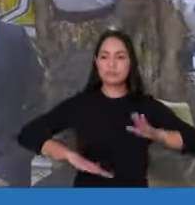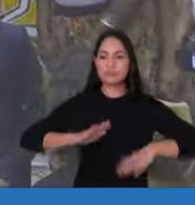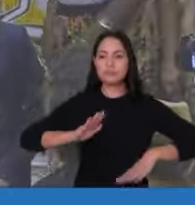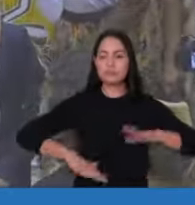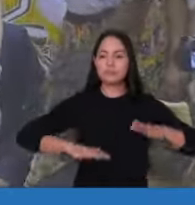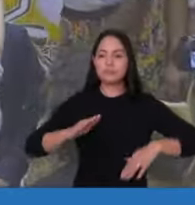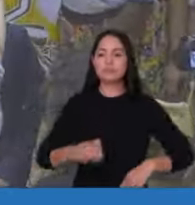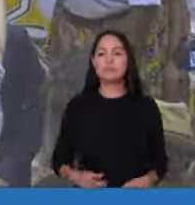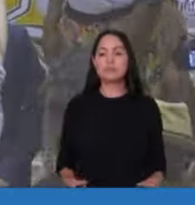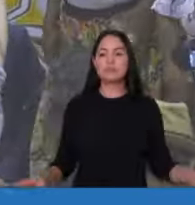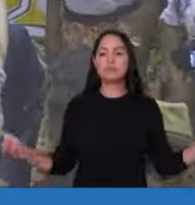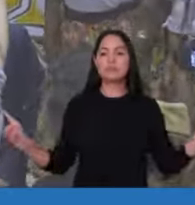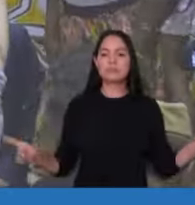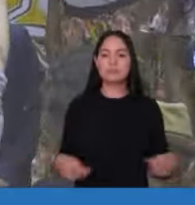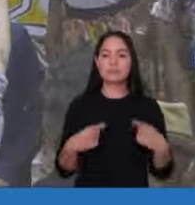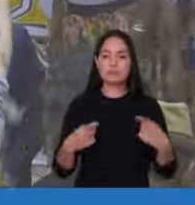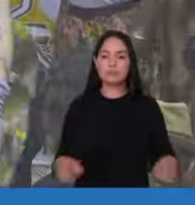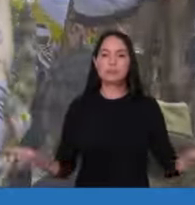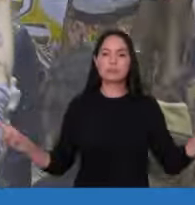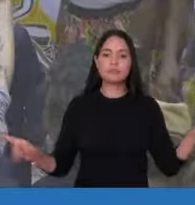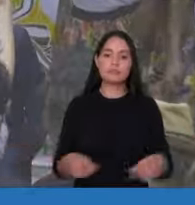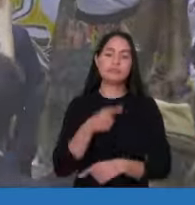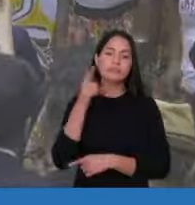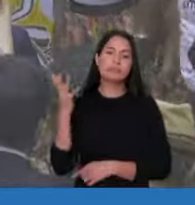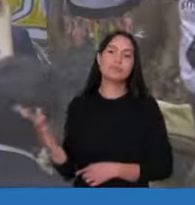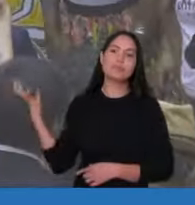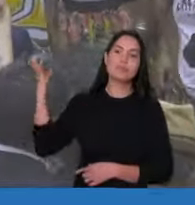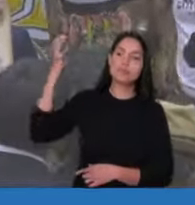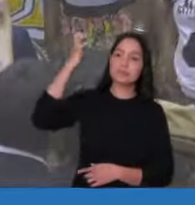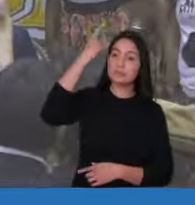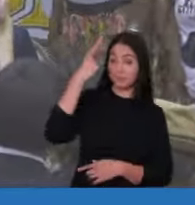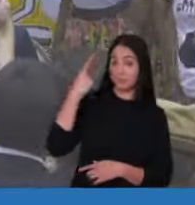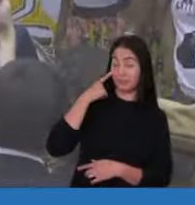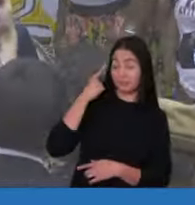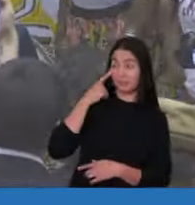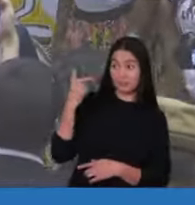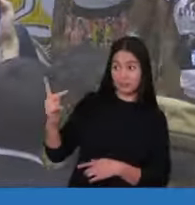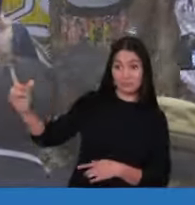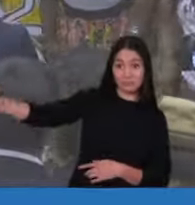tambor. Eu vim, Marielle, eu vim. Eu vim rufar